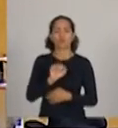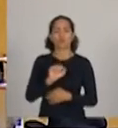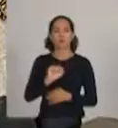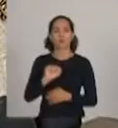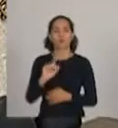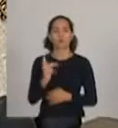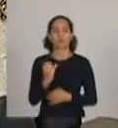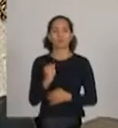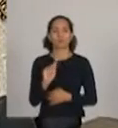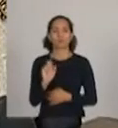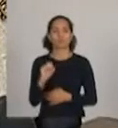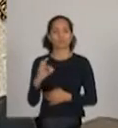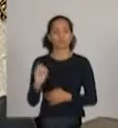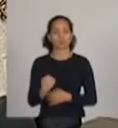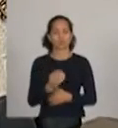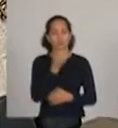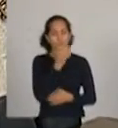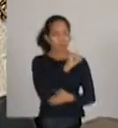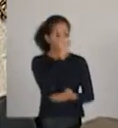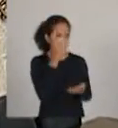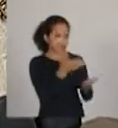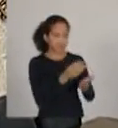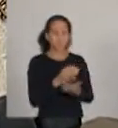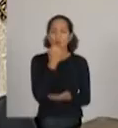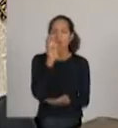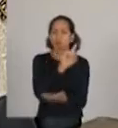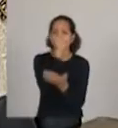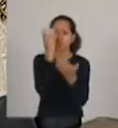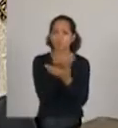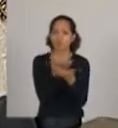capitão. Bom dia a todos.